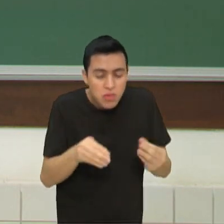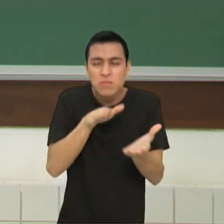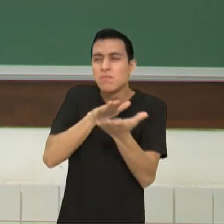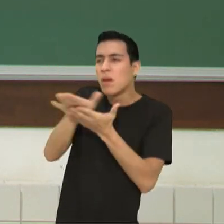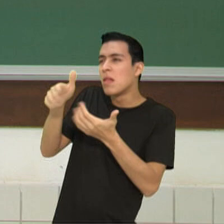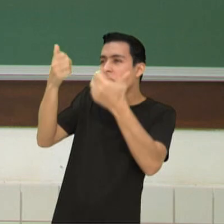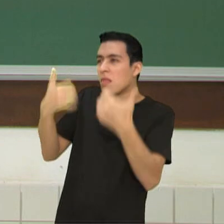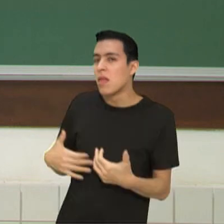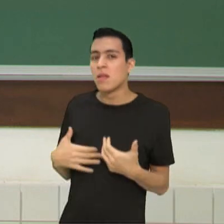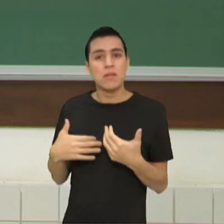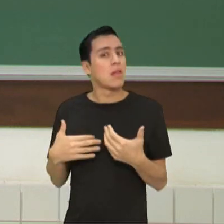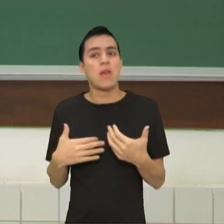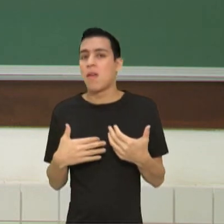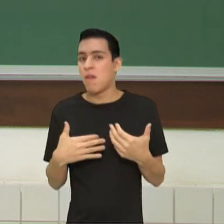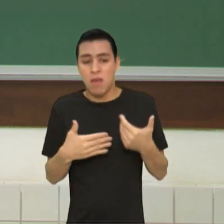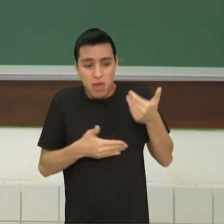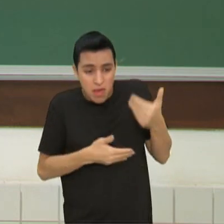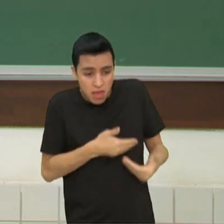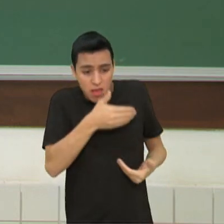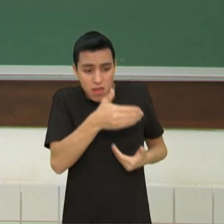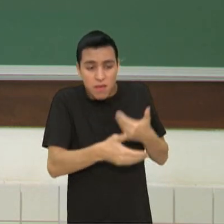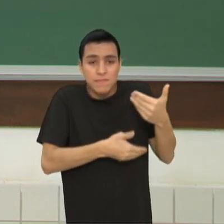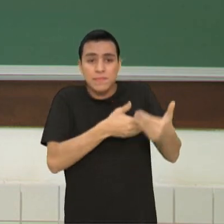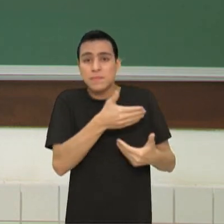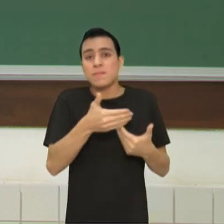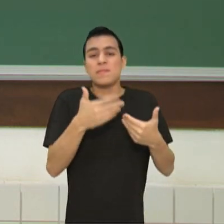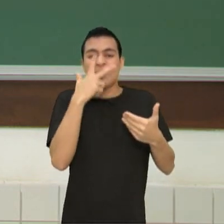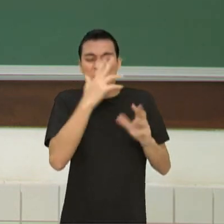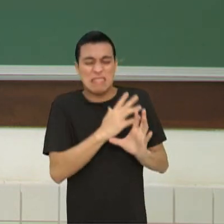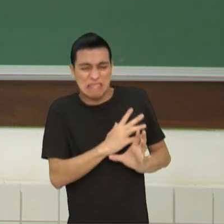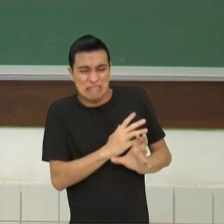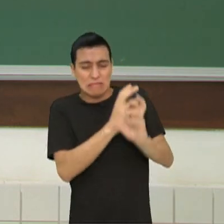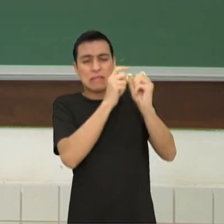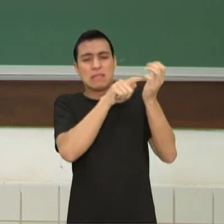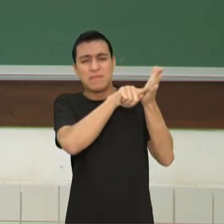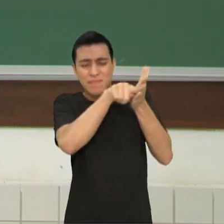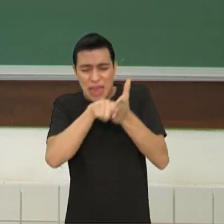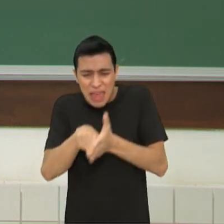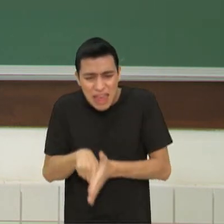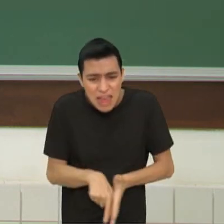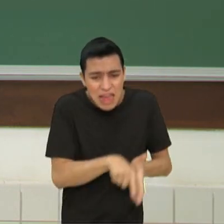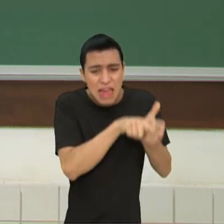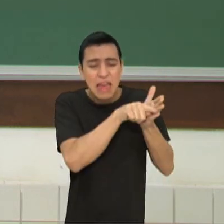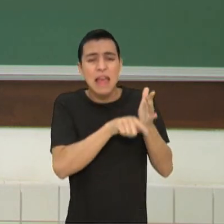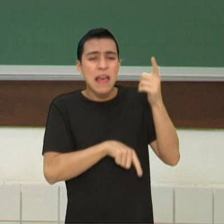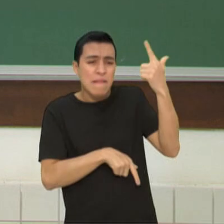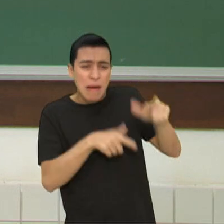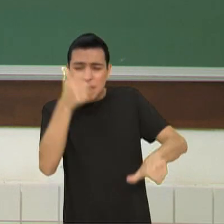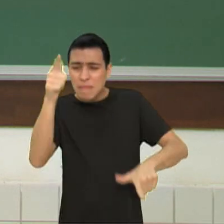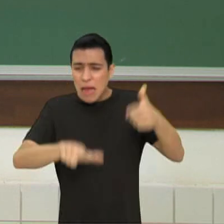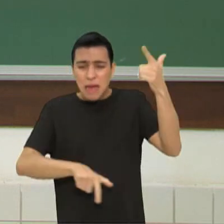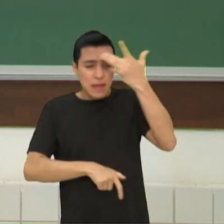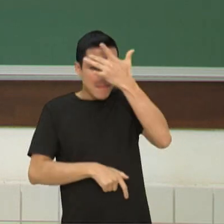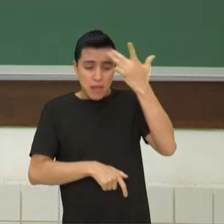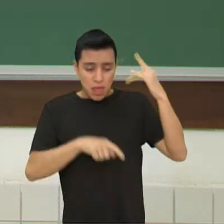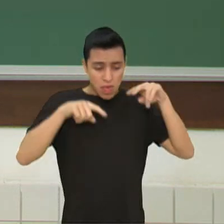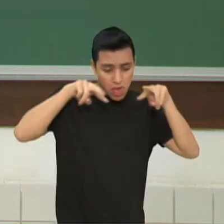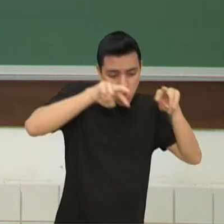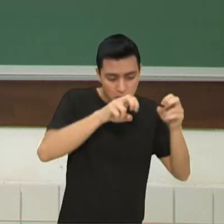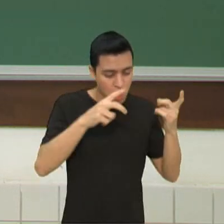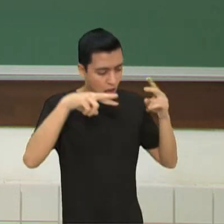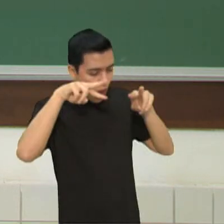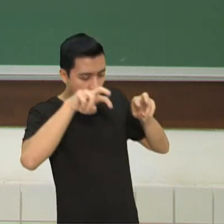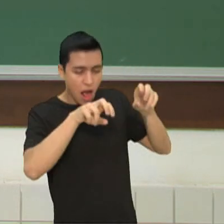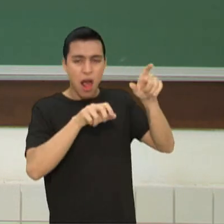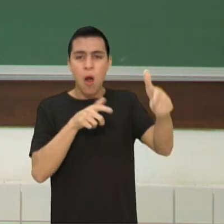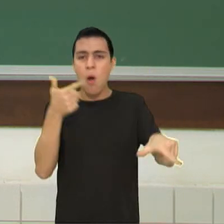publica. Gente, o resultado para um processo como esse é um acúmulo de estudos. São várias pessoas, cada uma explorando um ponto da